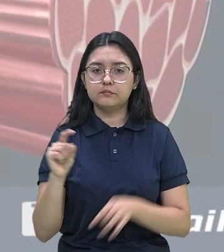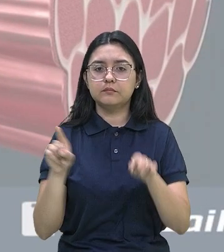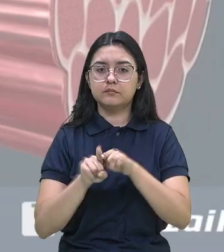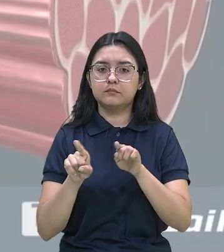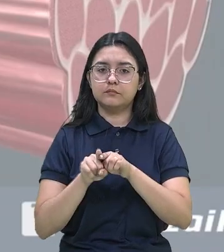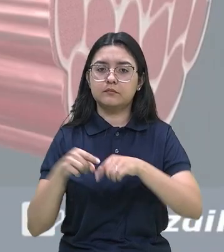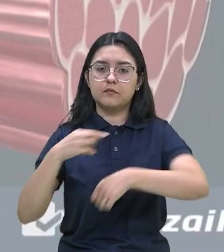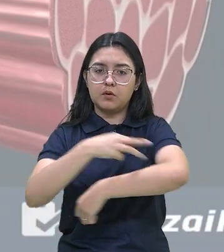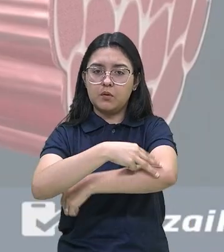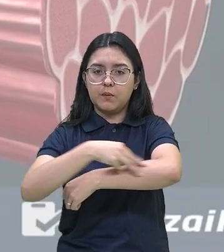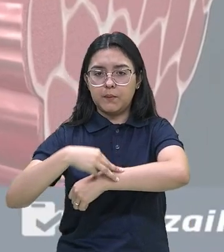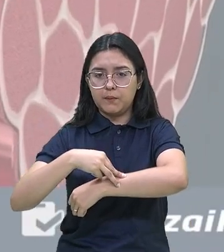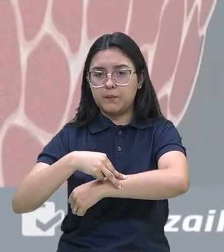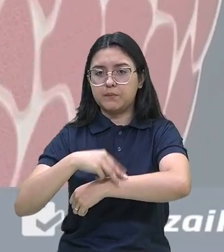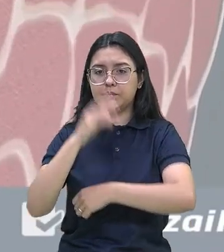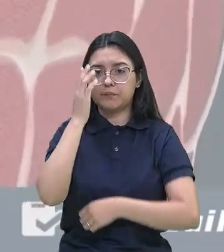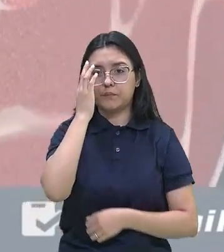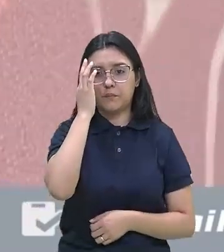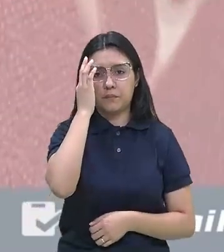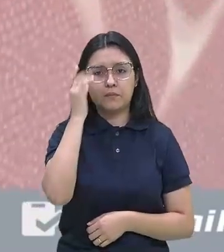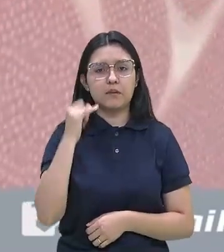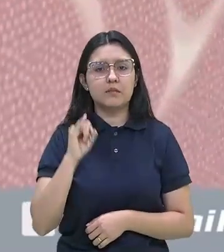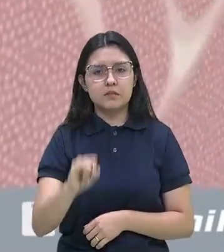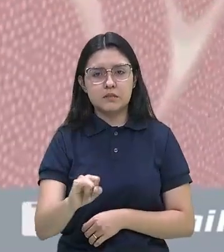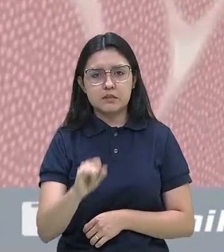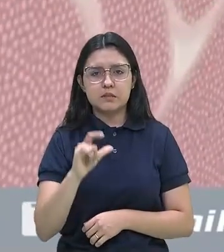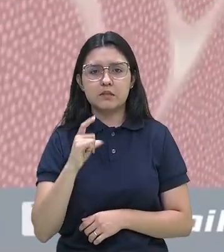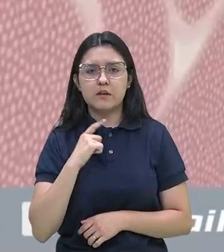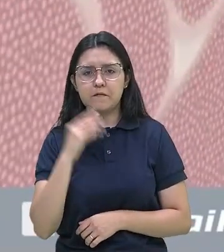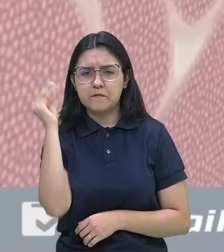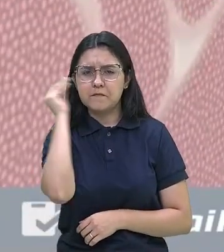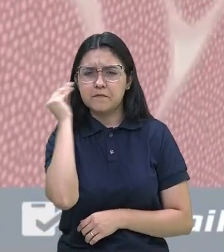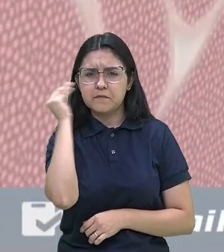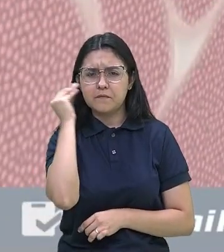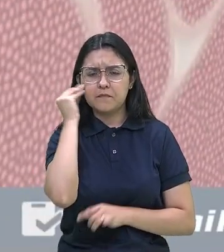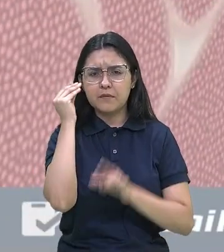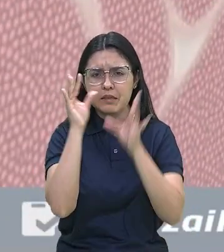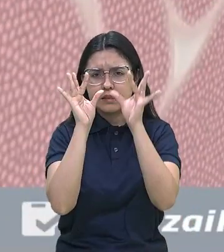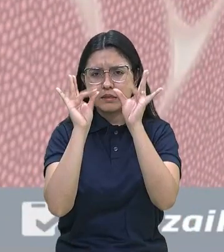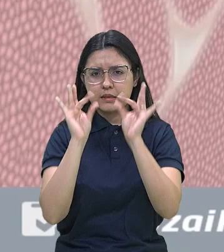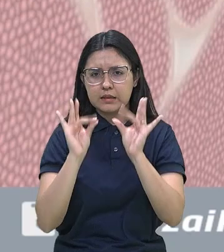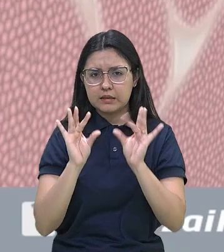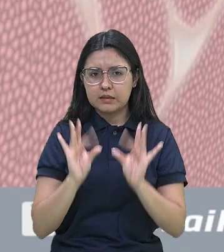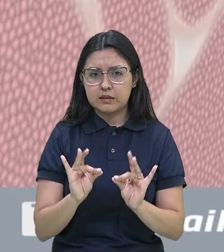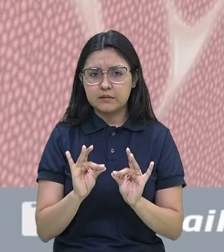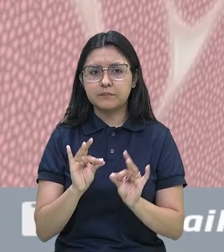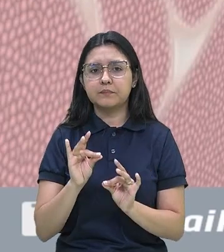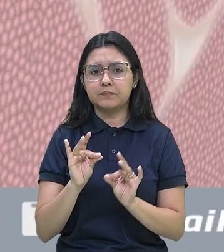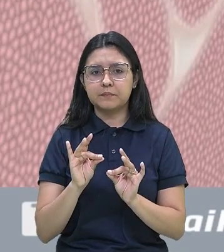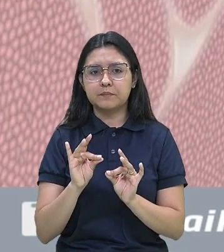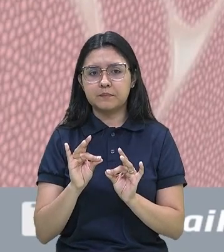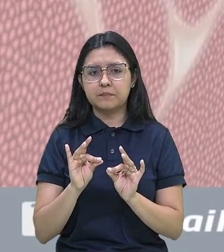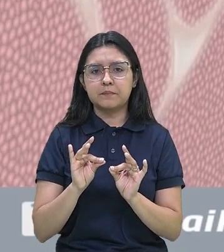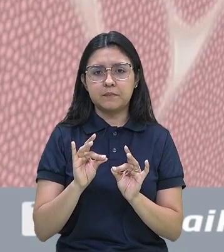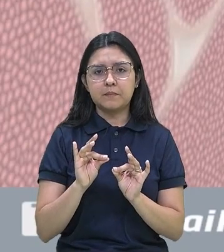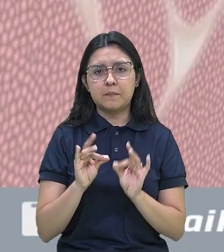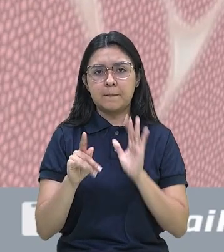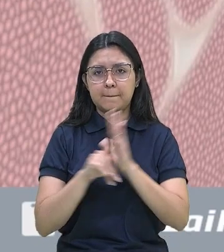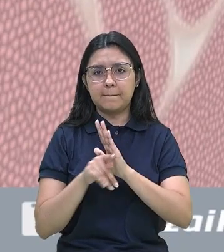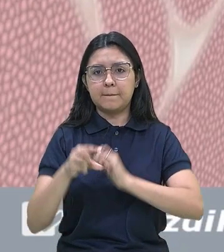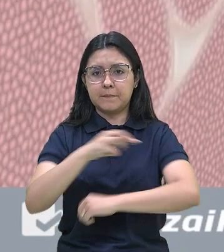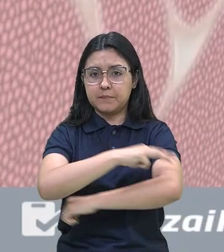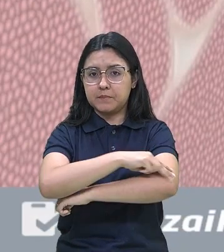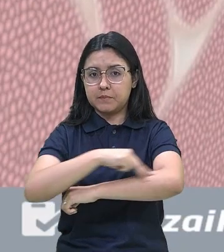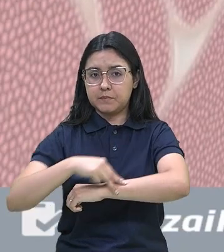epimísio. Se nós adentrarmos um pouco essa estrutura, nós teremos aí o fascículo muscular, que é envolto